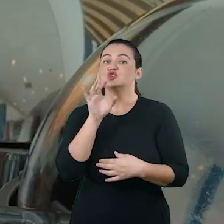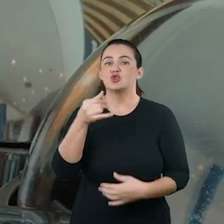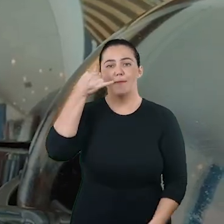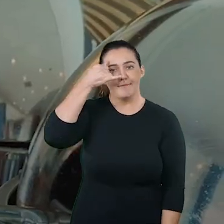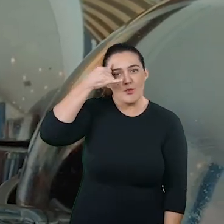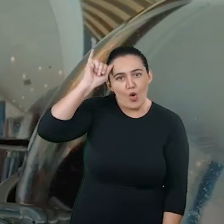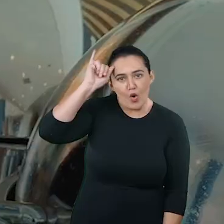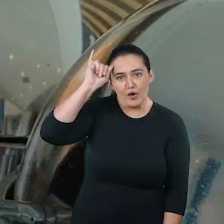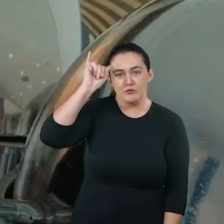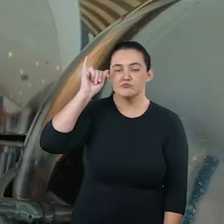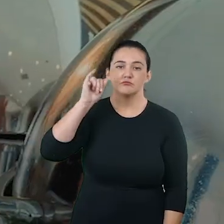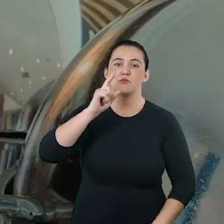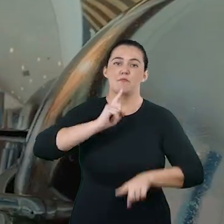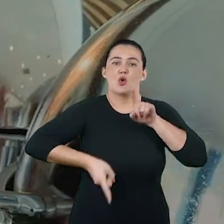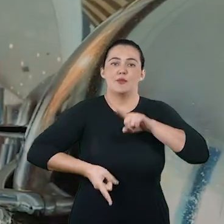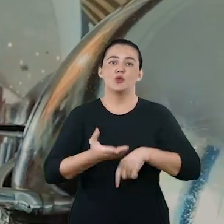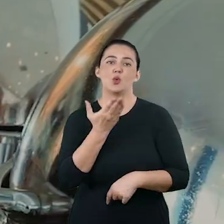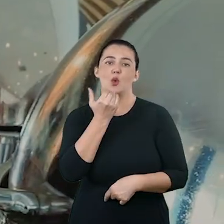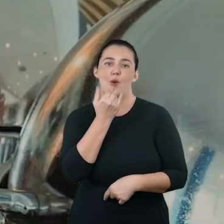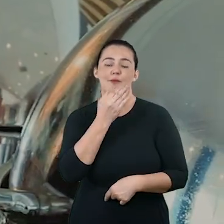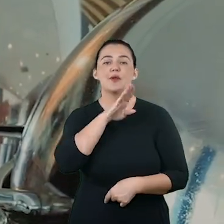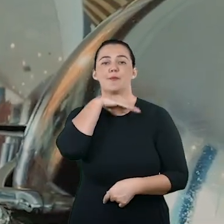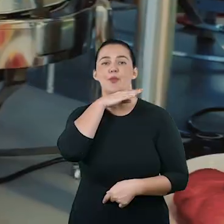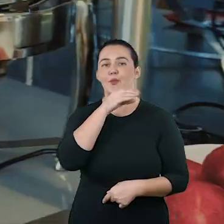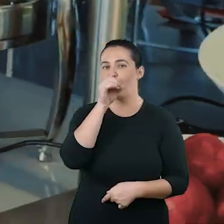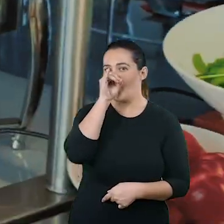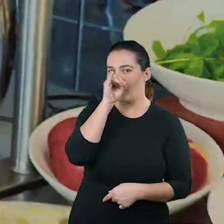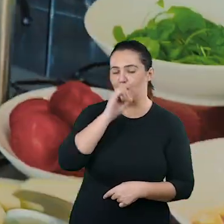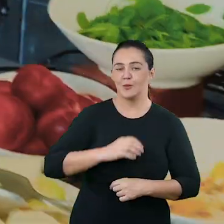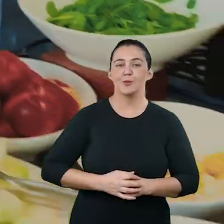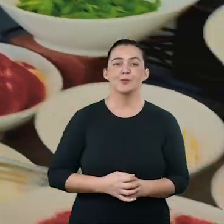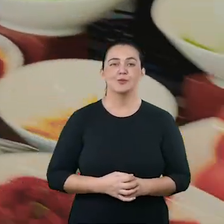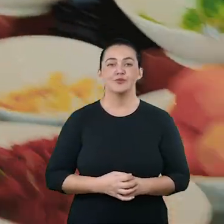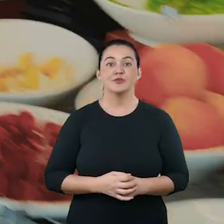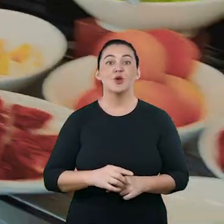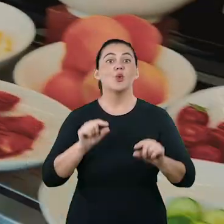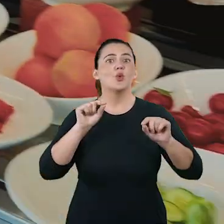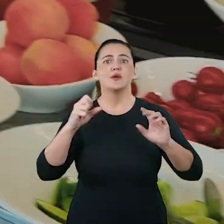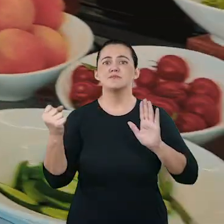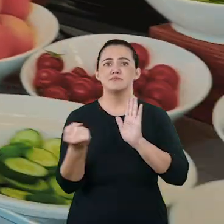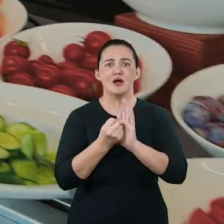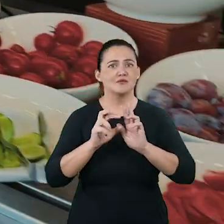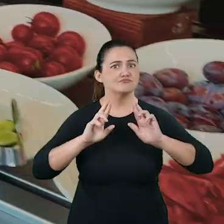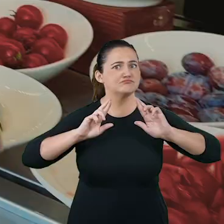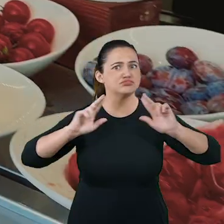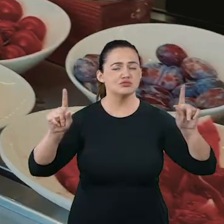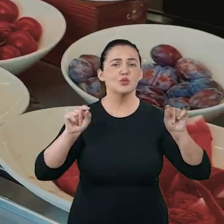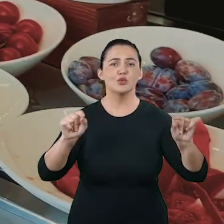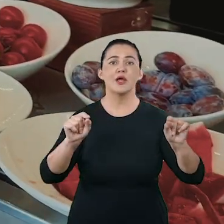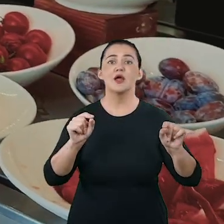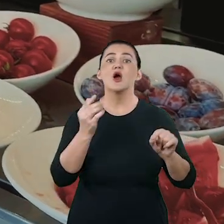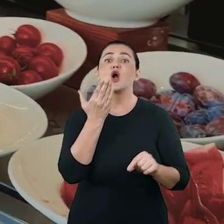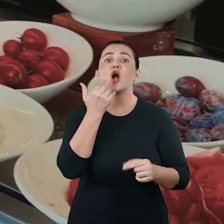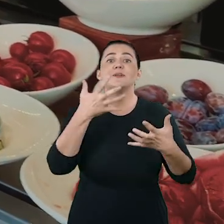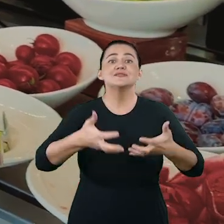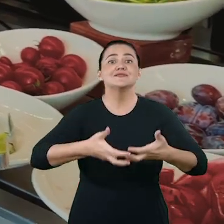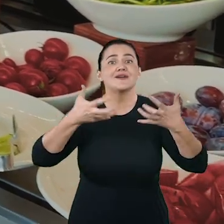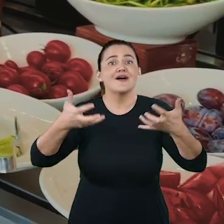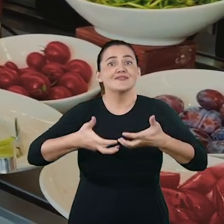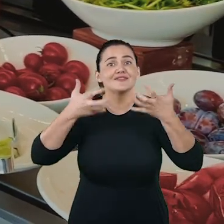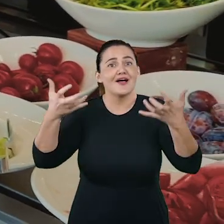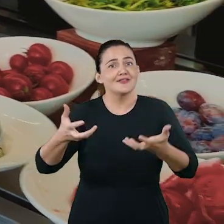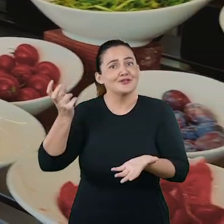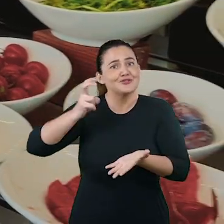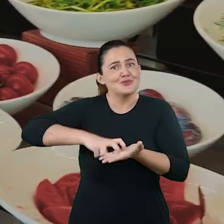somente bovina. Eles não têm nada suíno aqui. E isso aqui pra mim é o que me marca bastante. Eles comem salada de